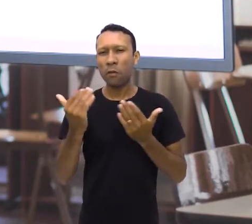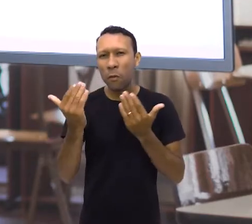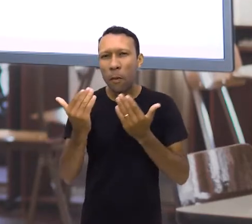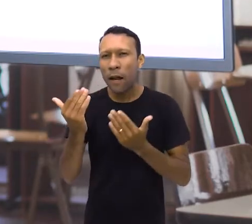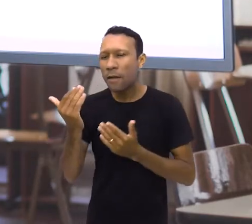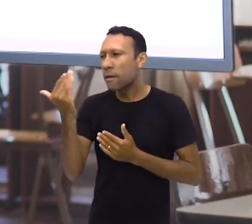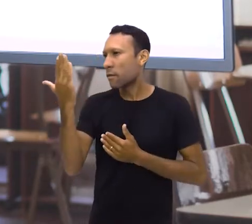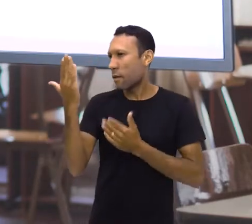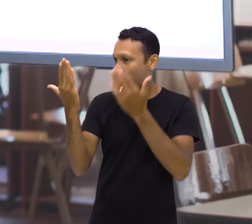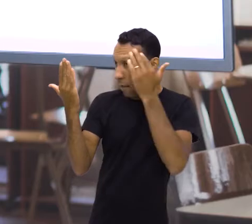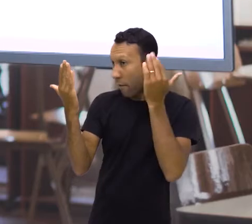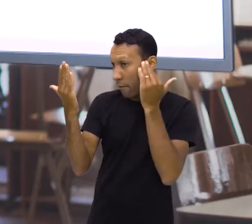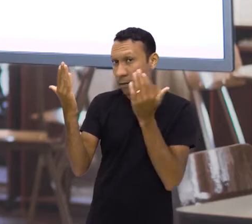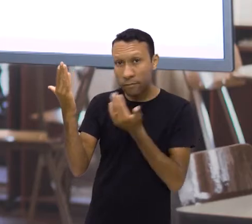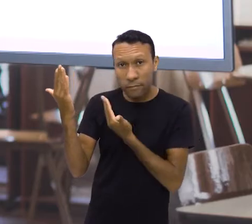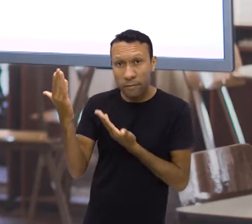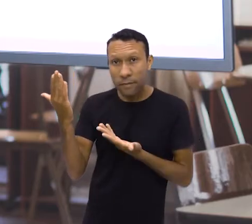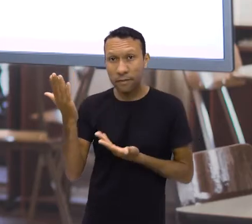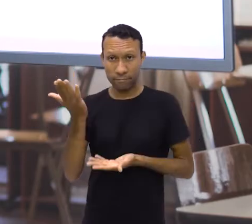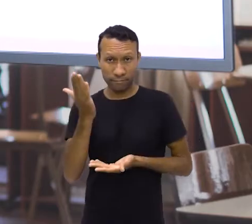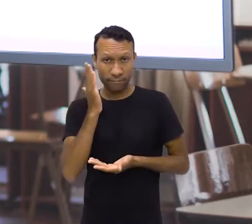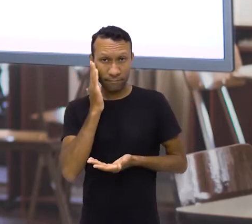um espelho.